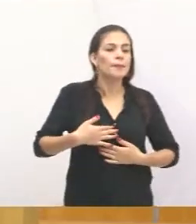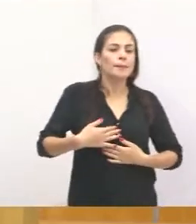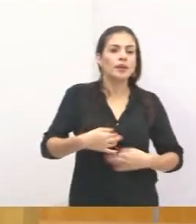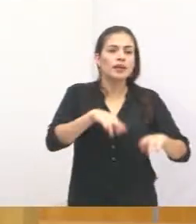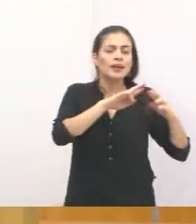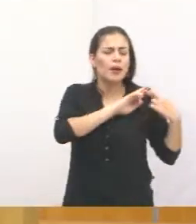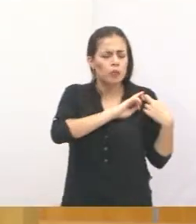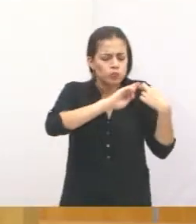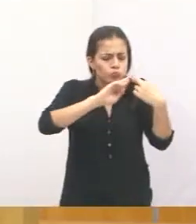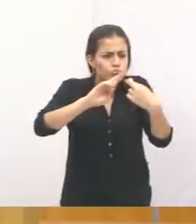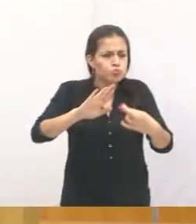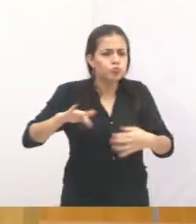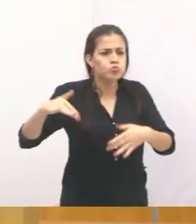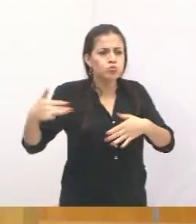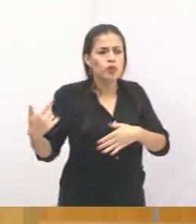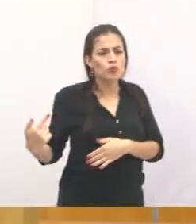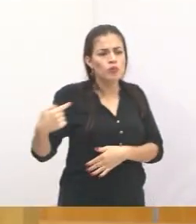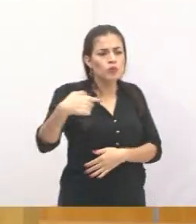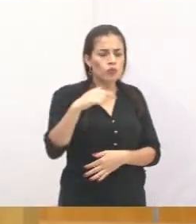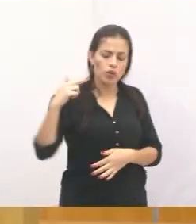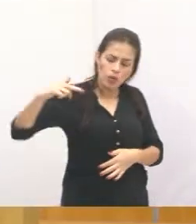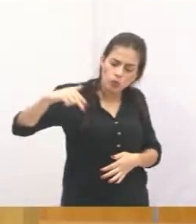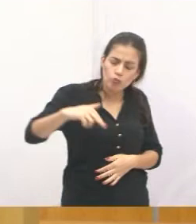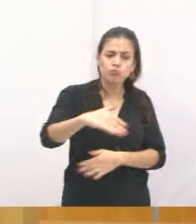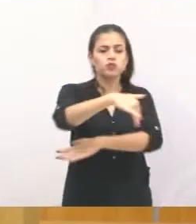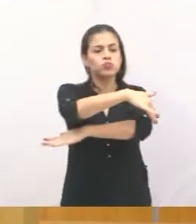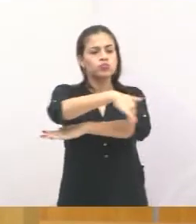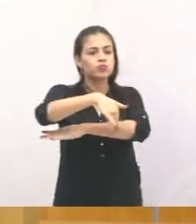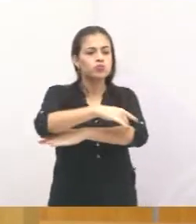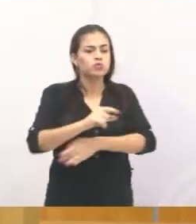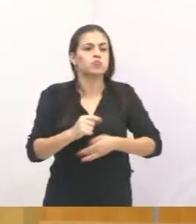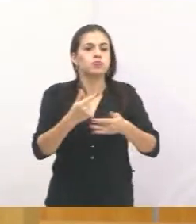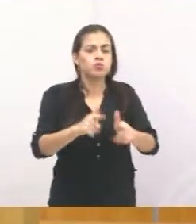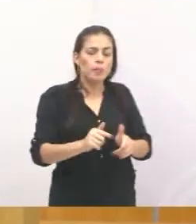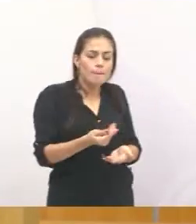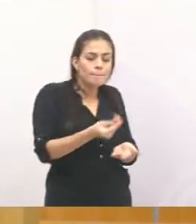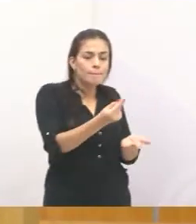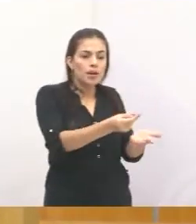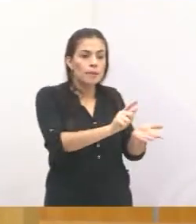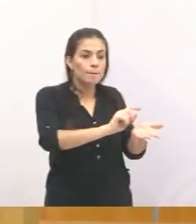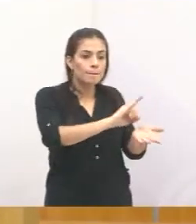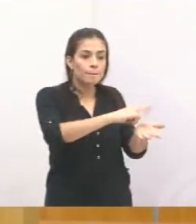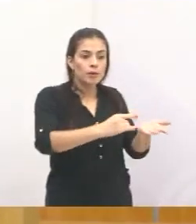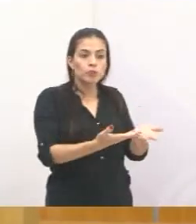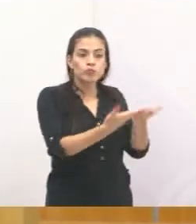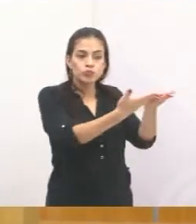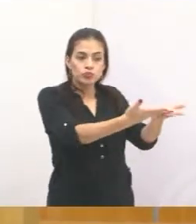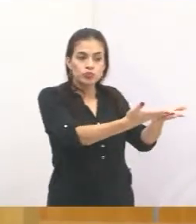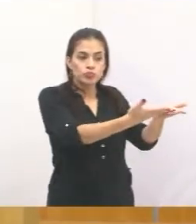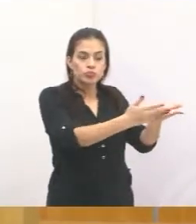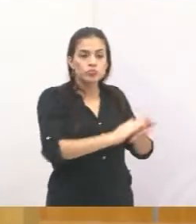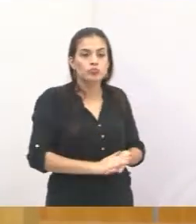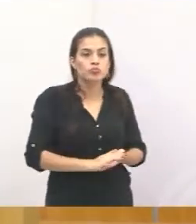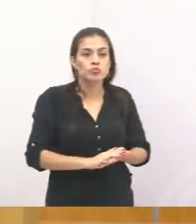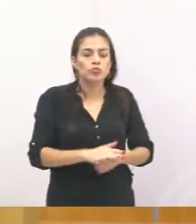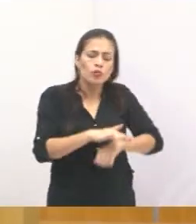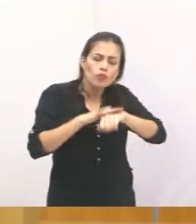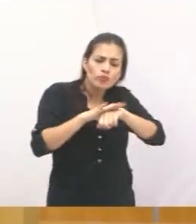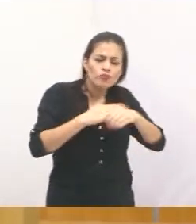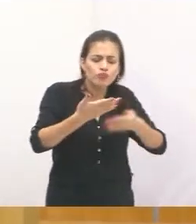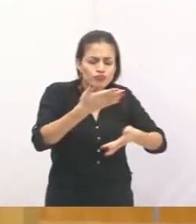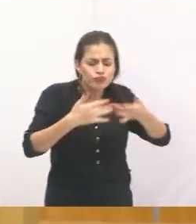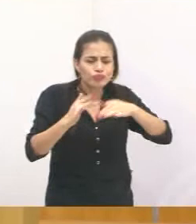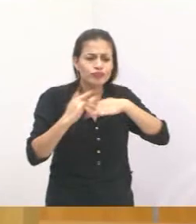às ruas e entreguei papel na casa das pessoas, conversei, está nas redes sociais, a